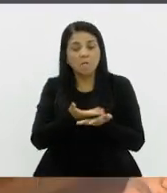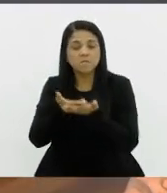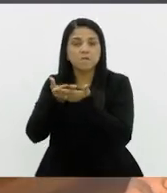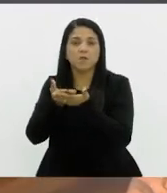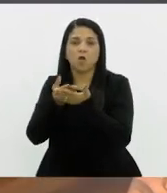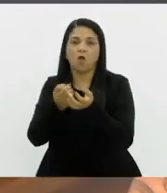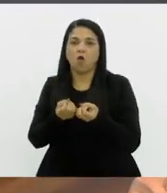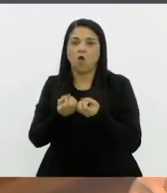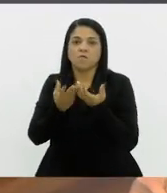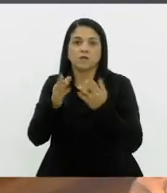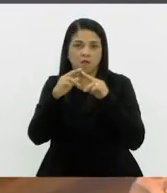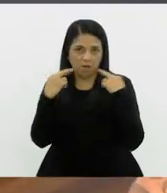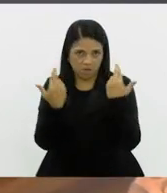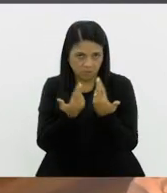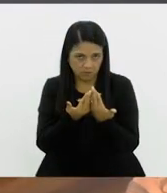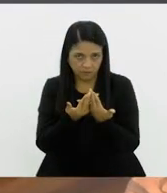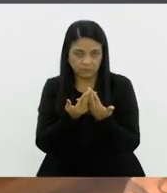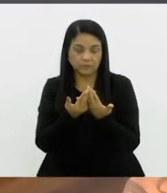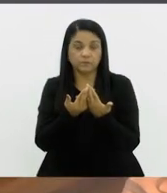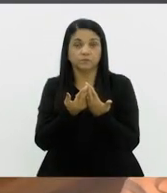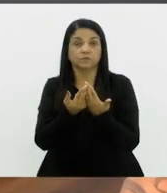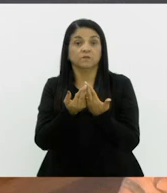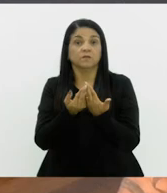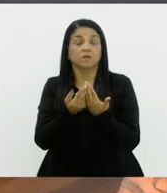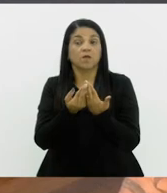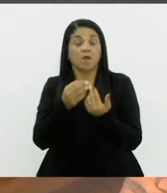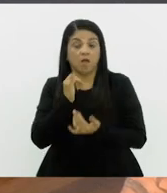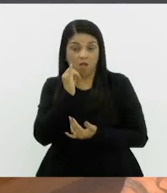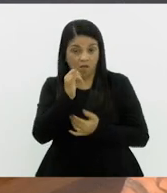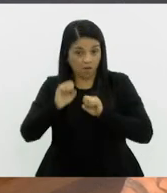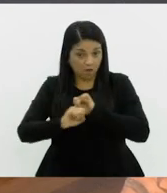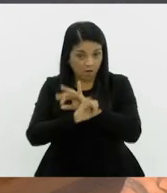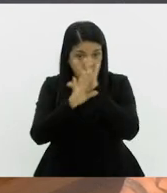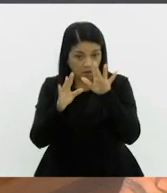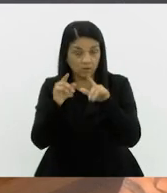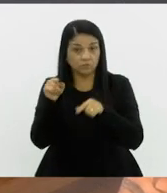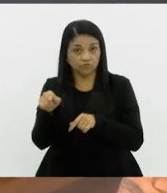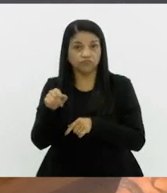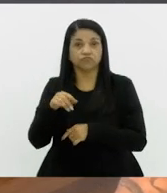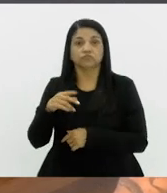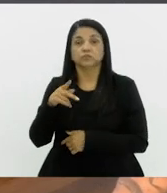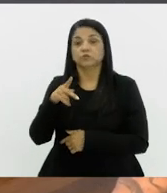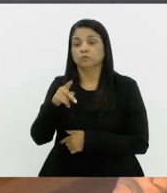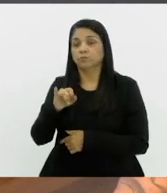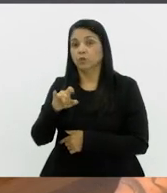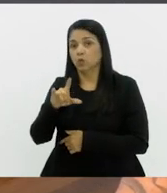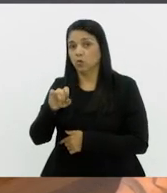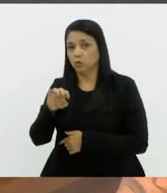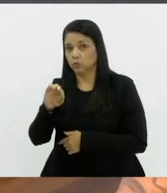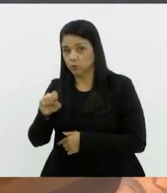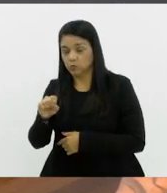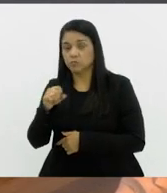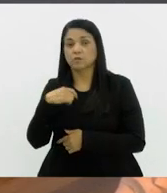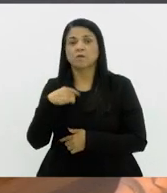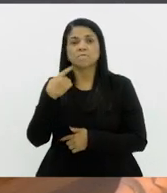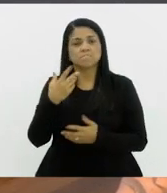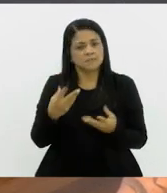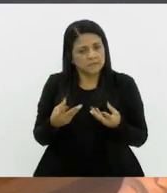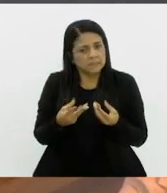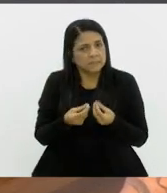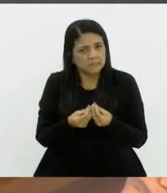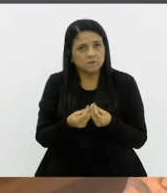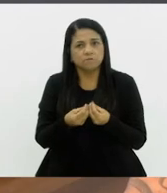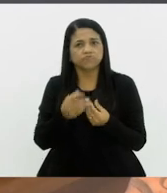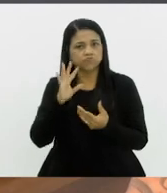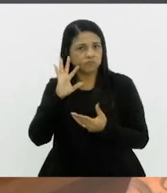oferecidos nessa reunião. Deixo claro que, na oportunidade, os operadores se mostraram sensíveis a encontrar soluções, e é disso que a gente